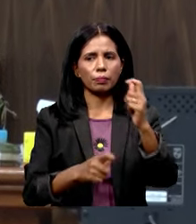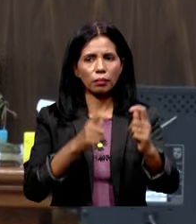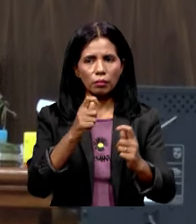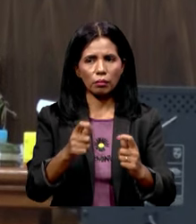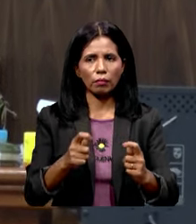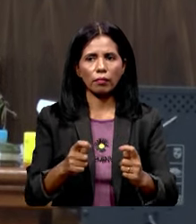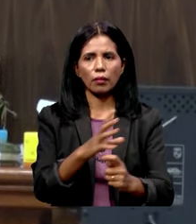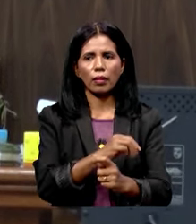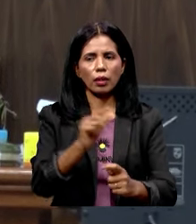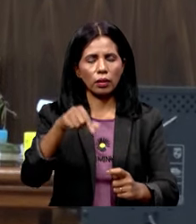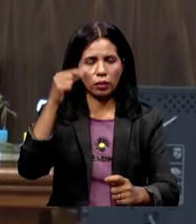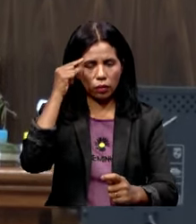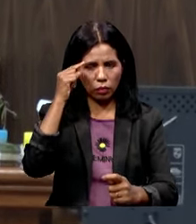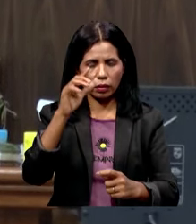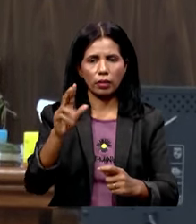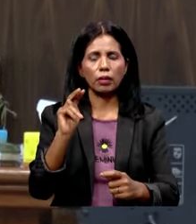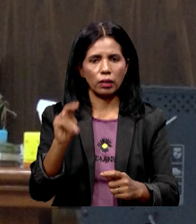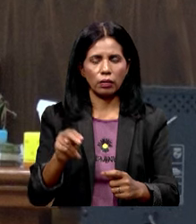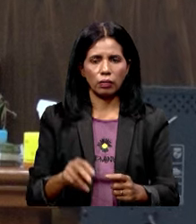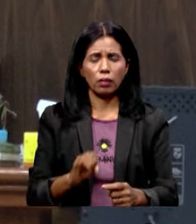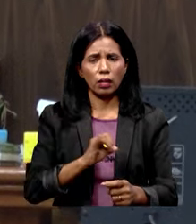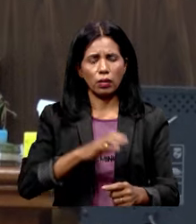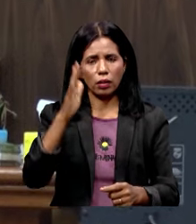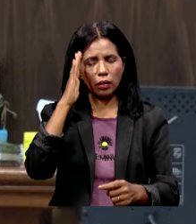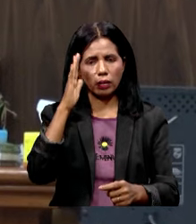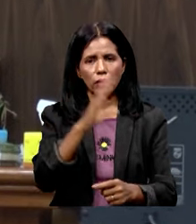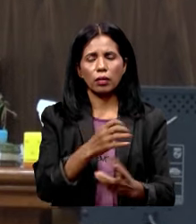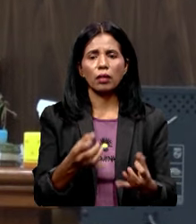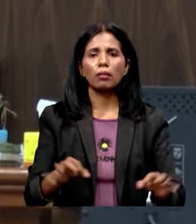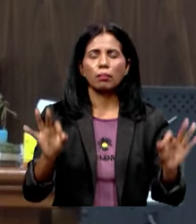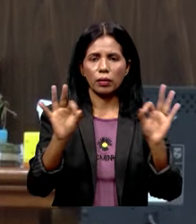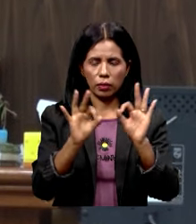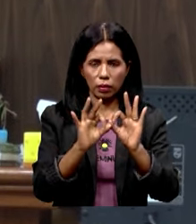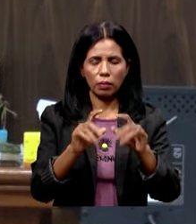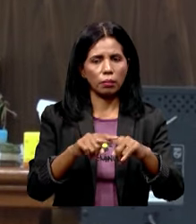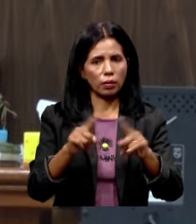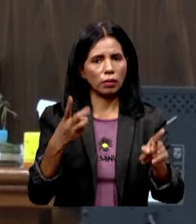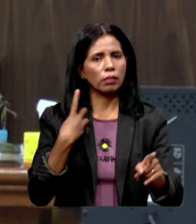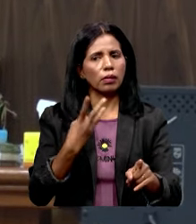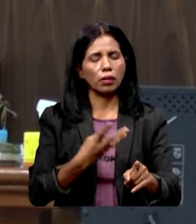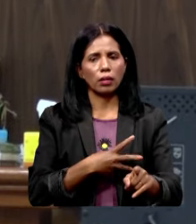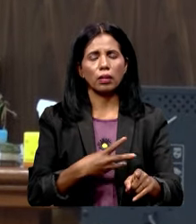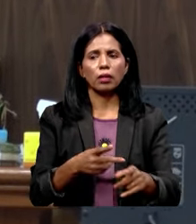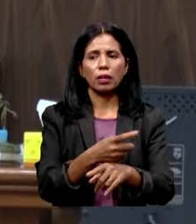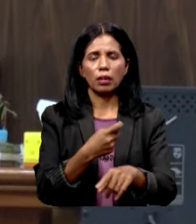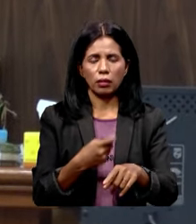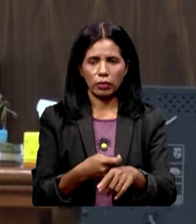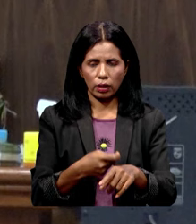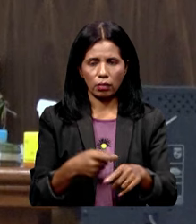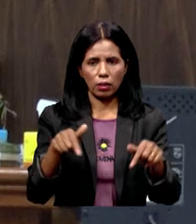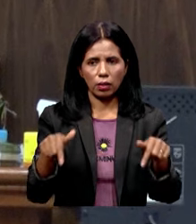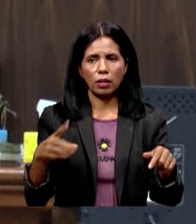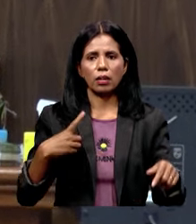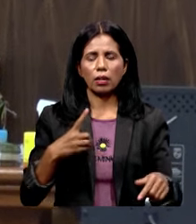e governamental minha. Né, não é muito importante, mas bem tem condição mané. A senhora